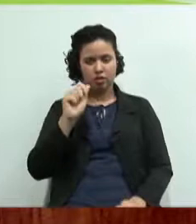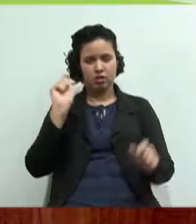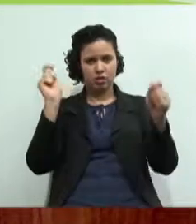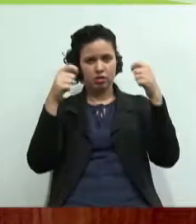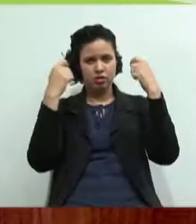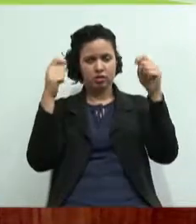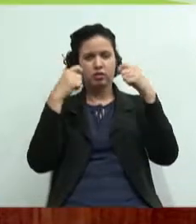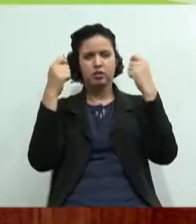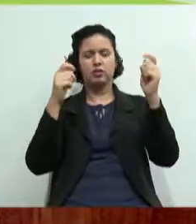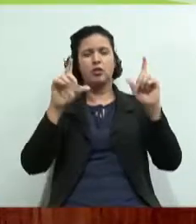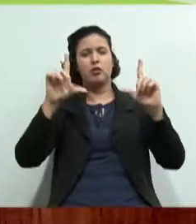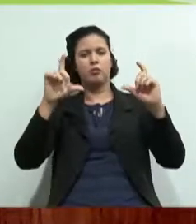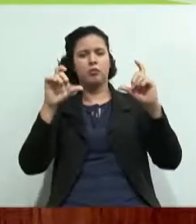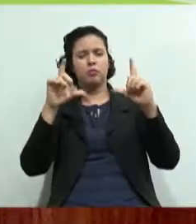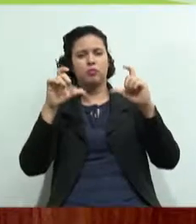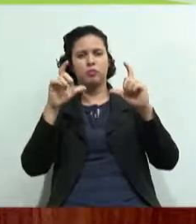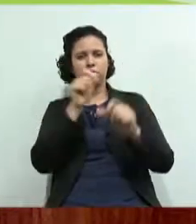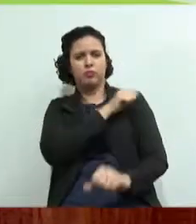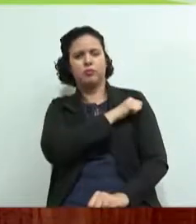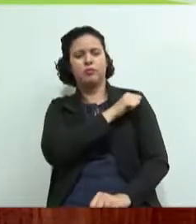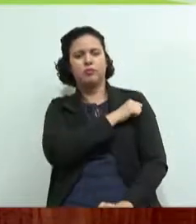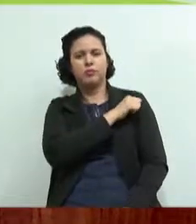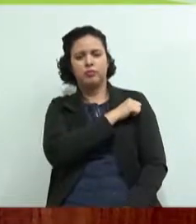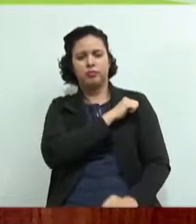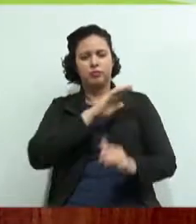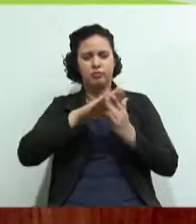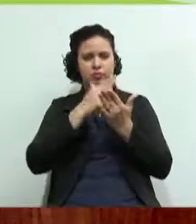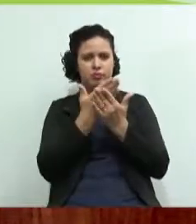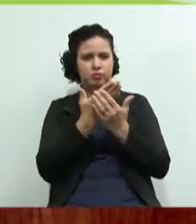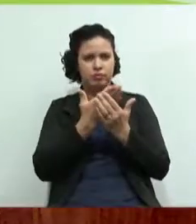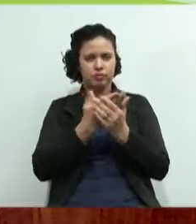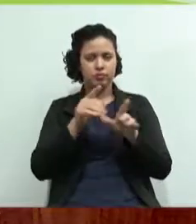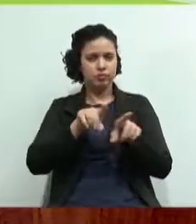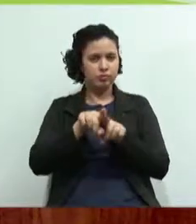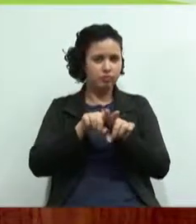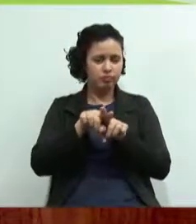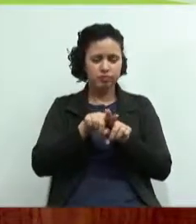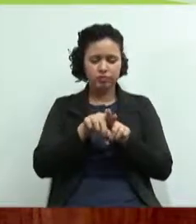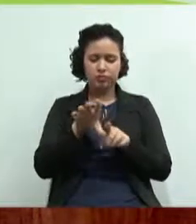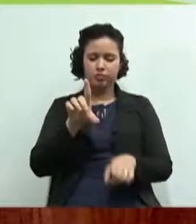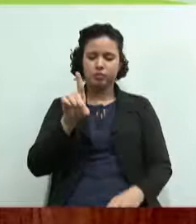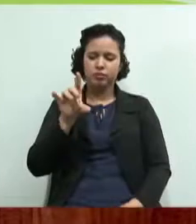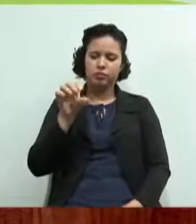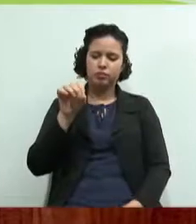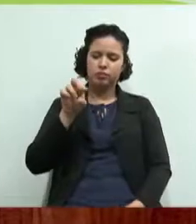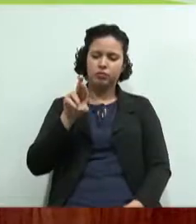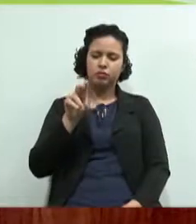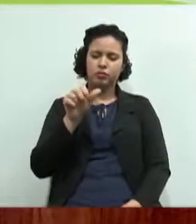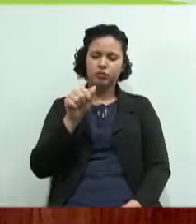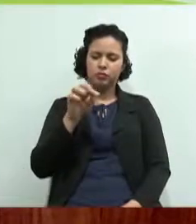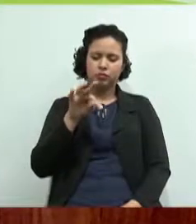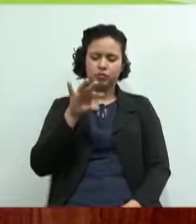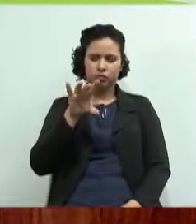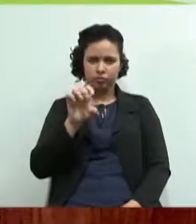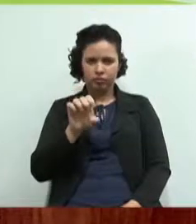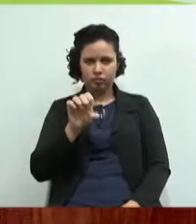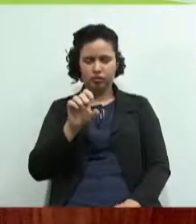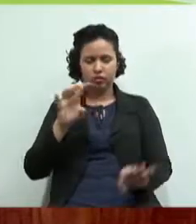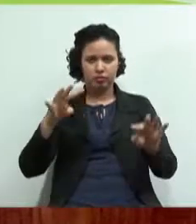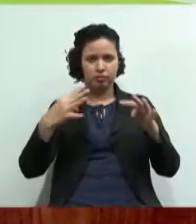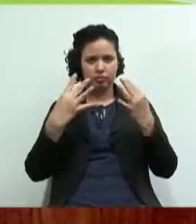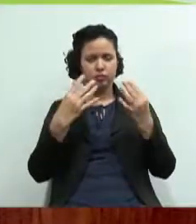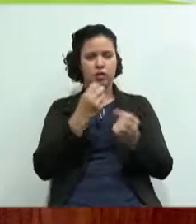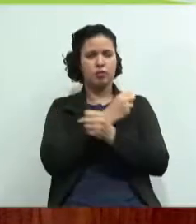dos alunos da escola Irmã Dorothy, super ligados aí, ok? Um forte abraço